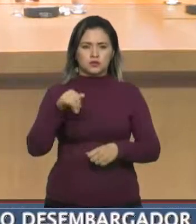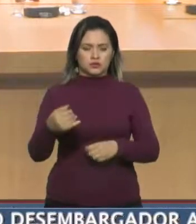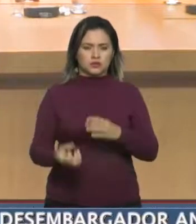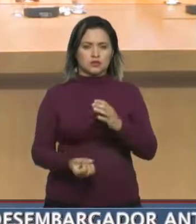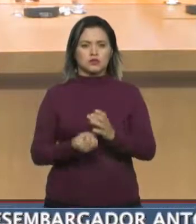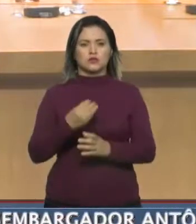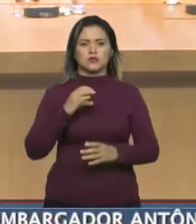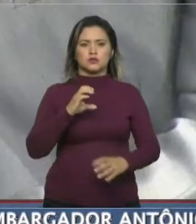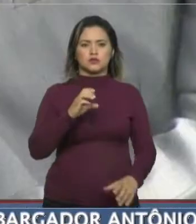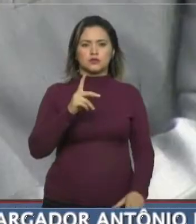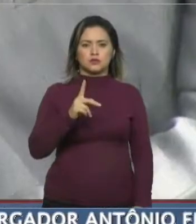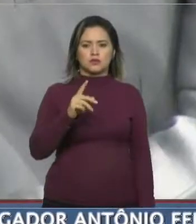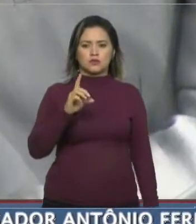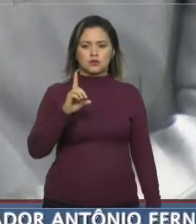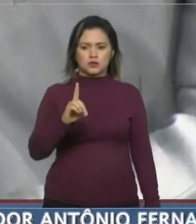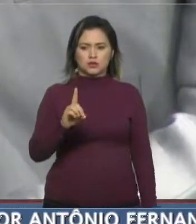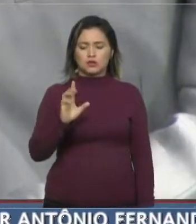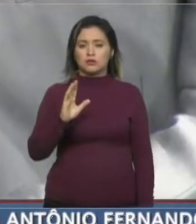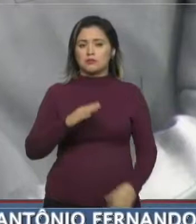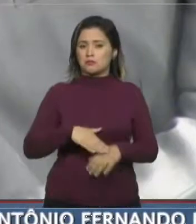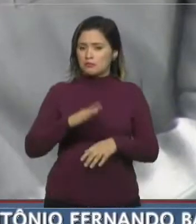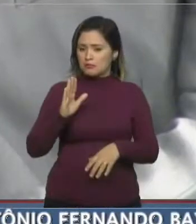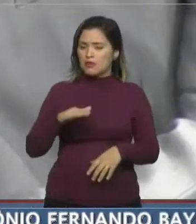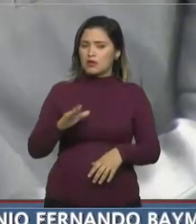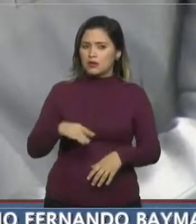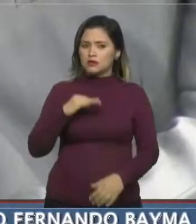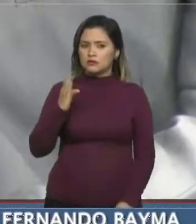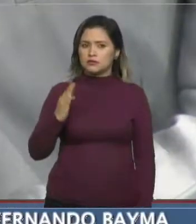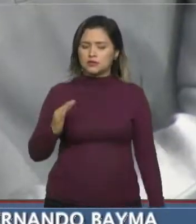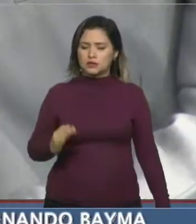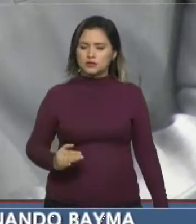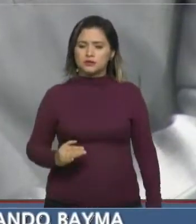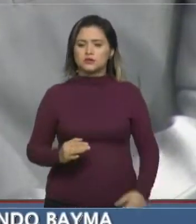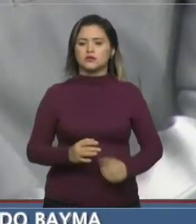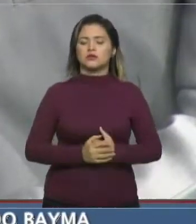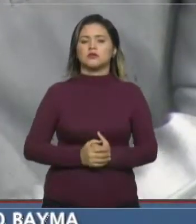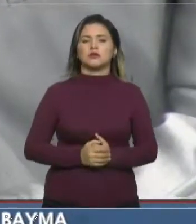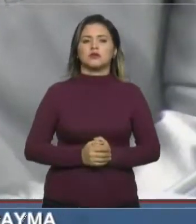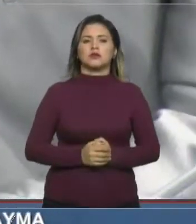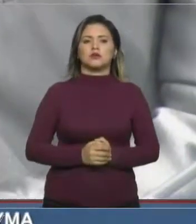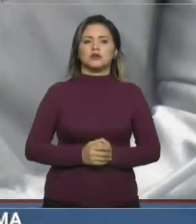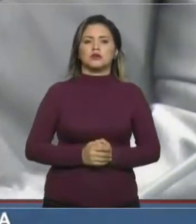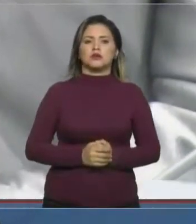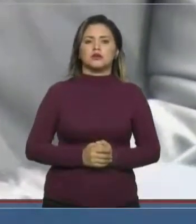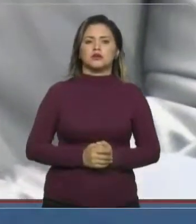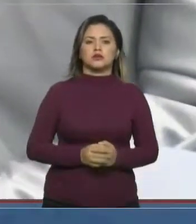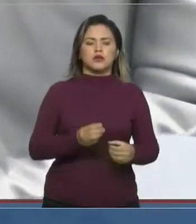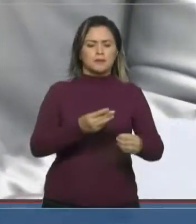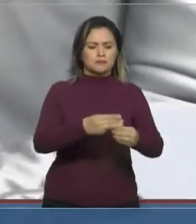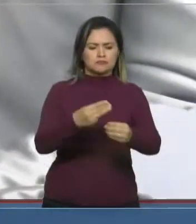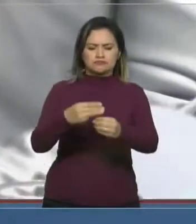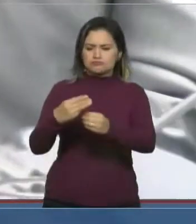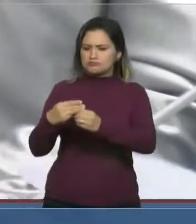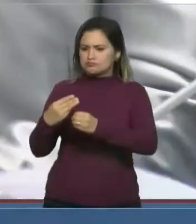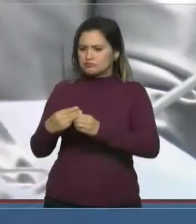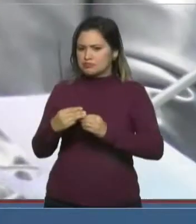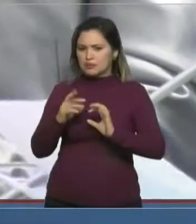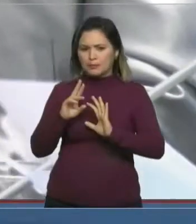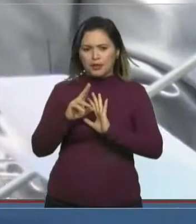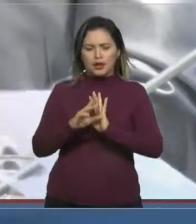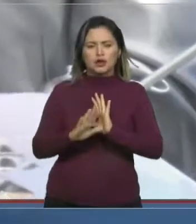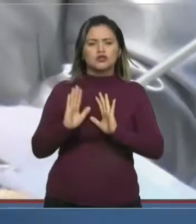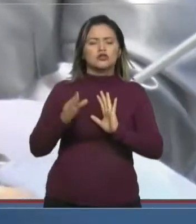na época o mais barato do Brasil. É cidadão honorário de diversas municipalidades desse Estado. Detentor de vários